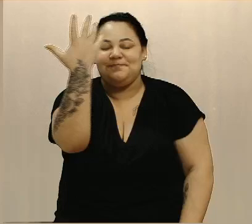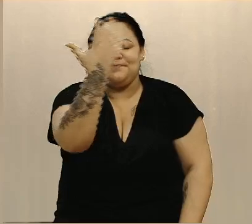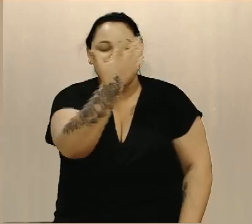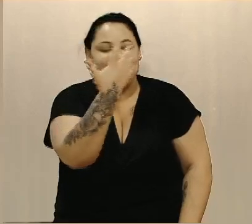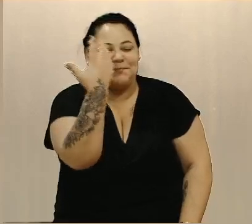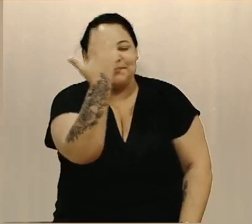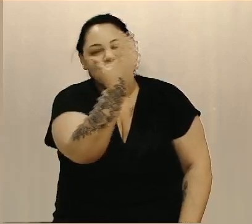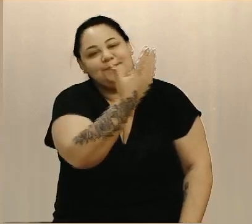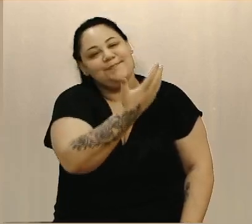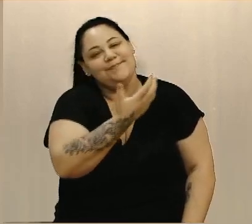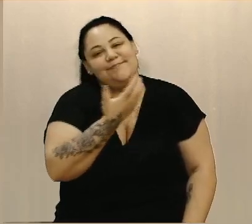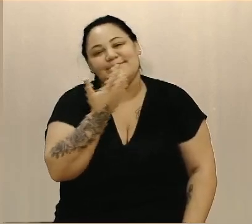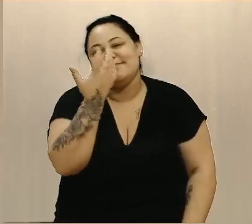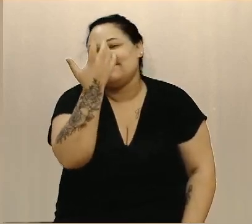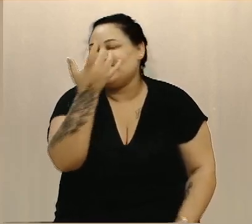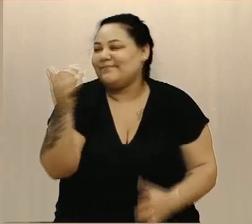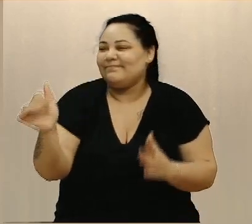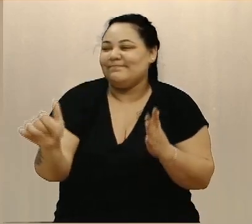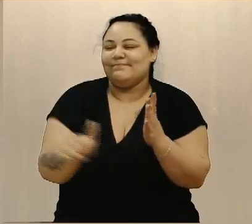bem melhor pra viver.